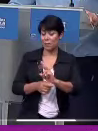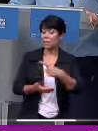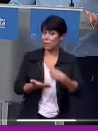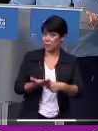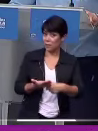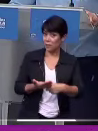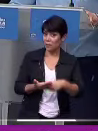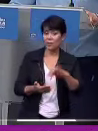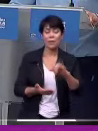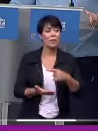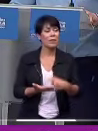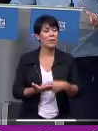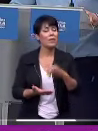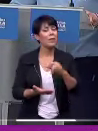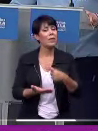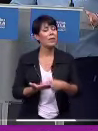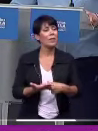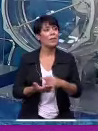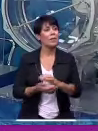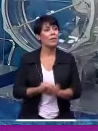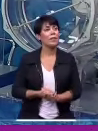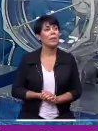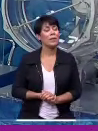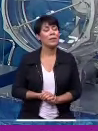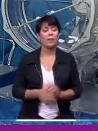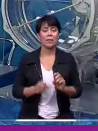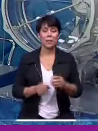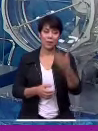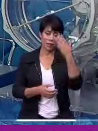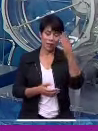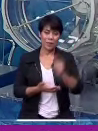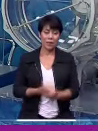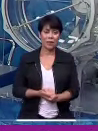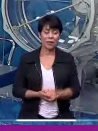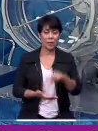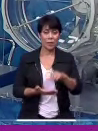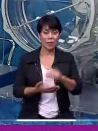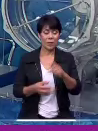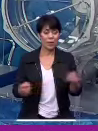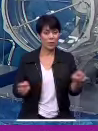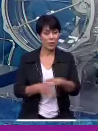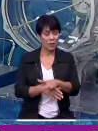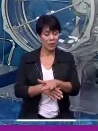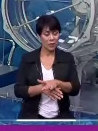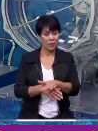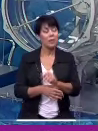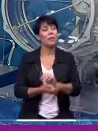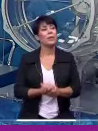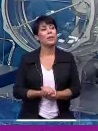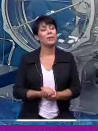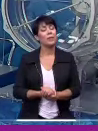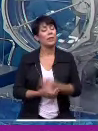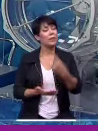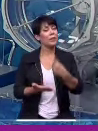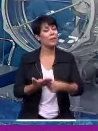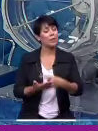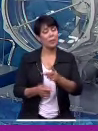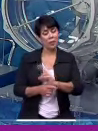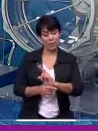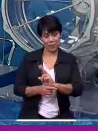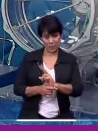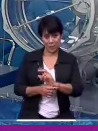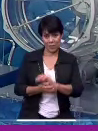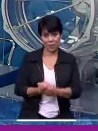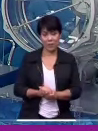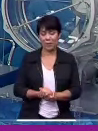confirmam? Sim, confirmo. Sim, confirmo. Obrigado. Sorteio da Loto Fácil, também realizado, validado pelas nossas